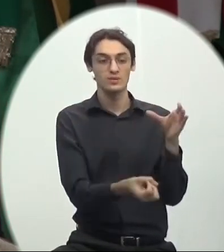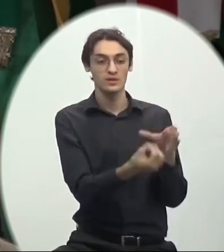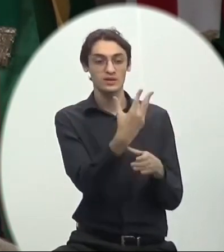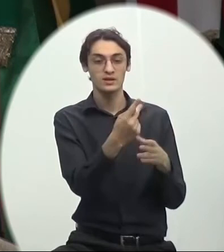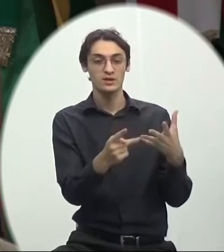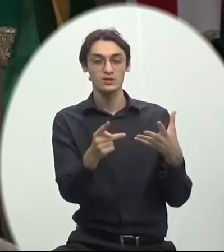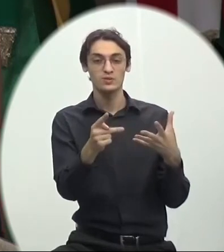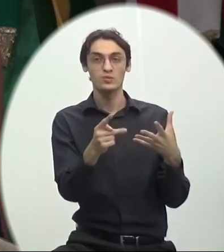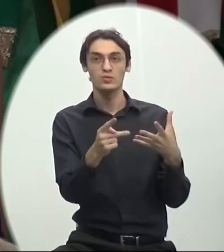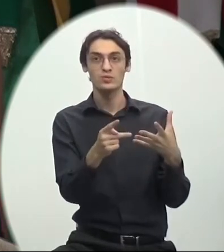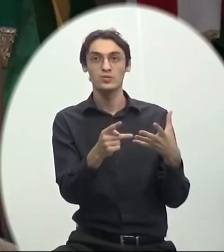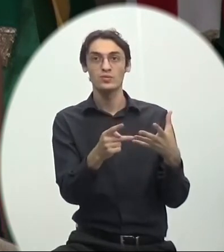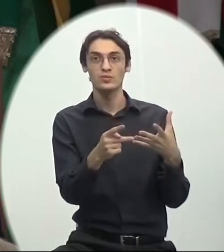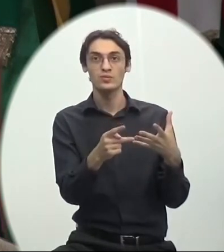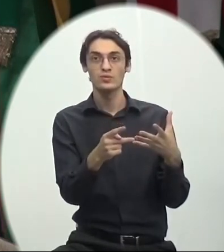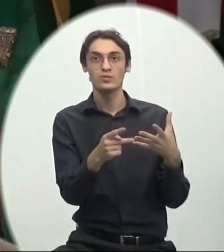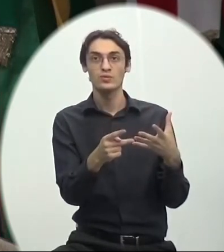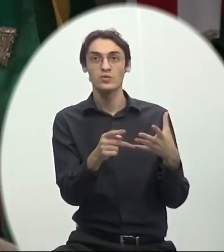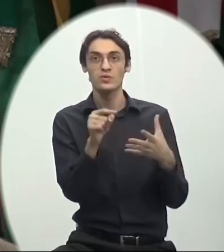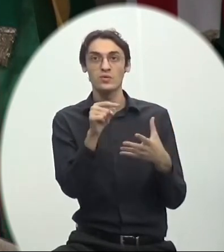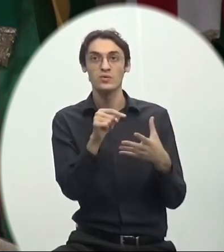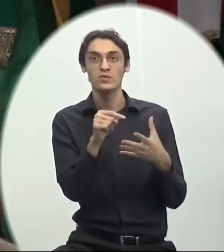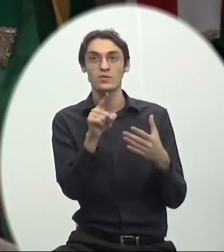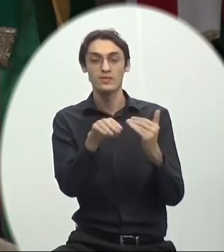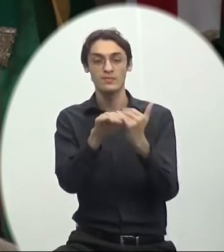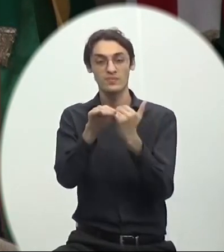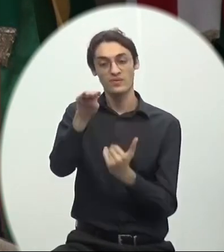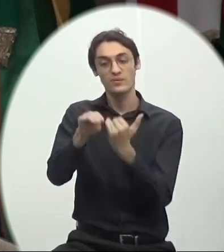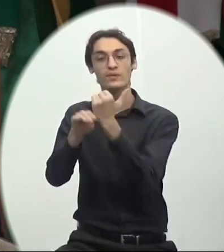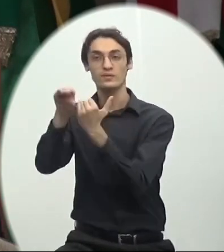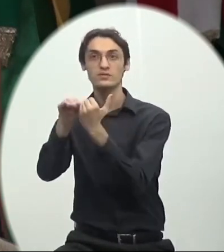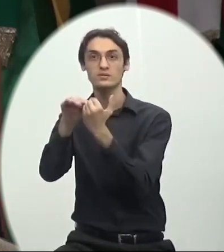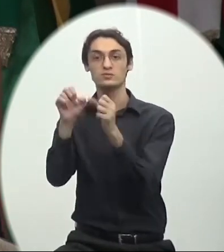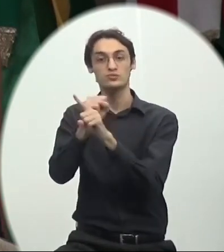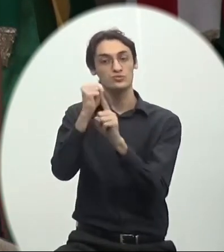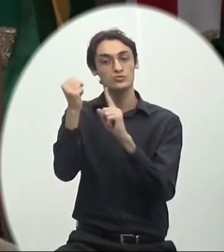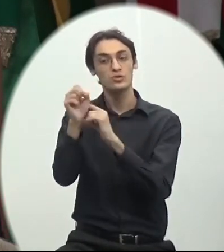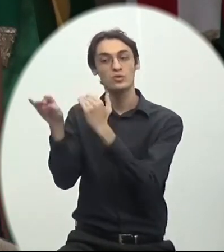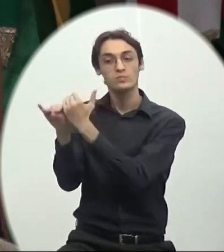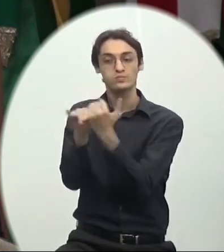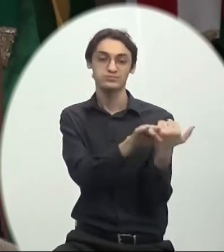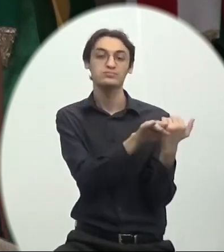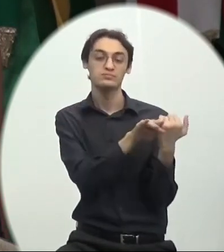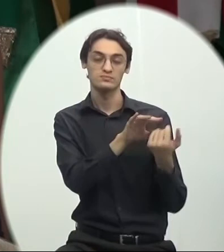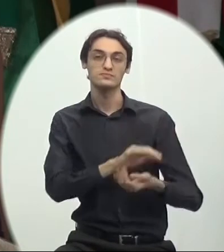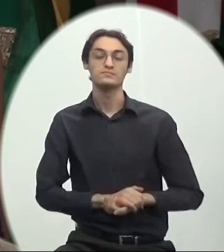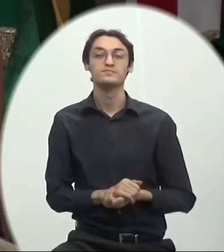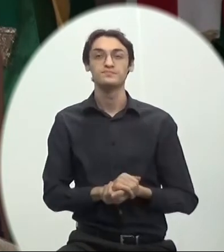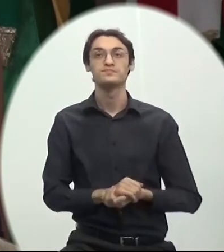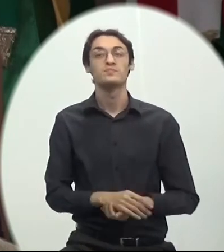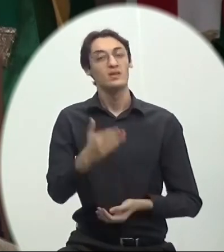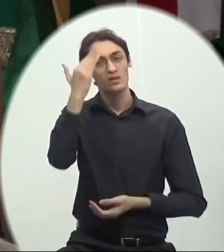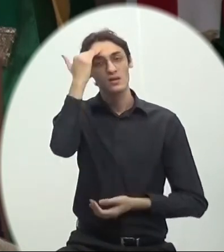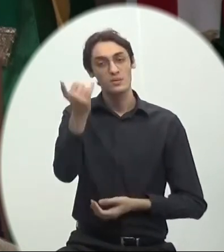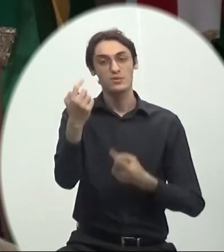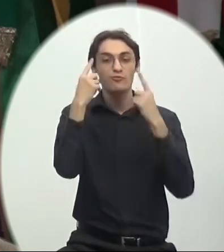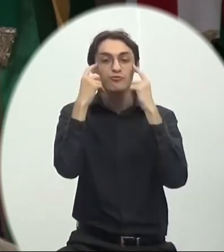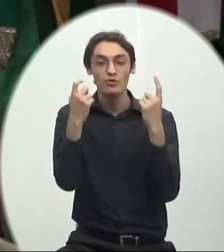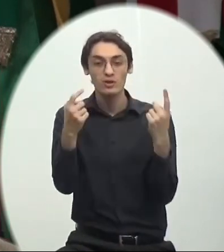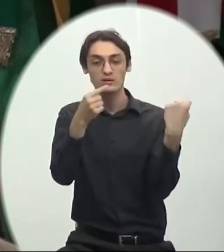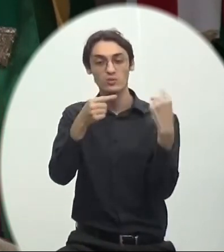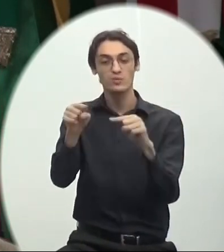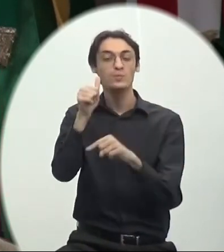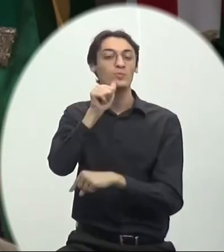privilégios, nós estamos aqui reduzindo as desigualdades sociais. A gente sabe que o número de violência contra a mulher